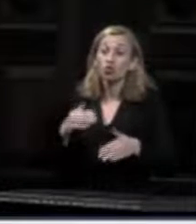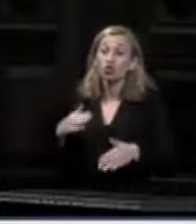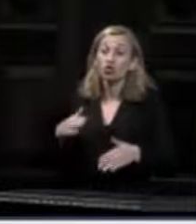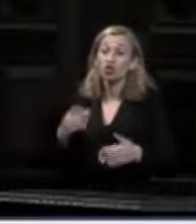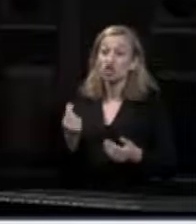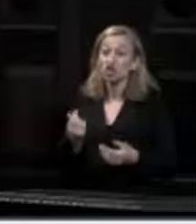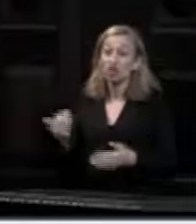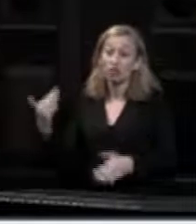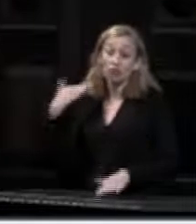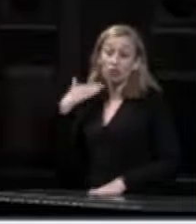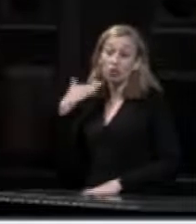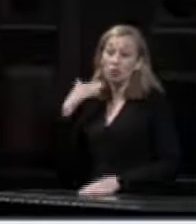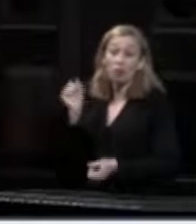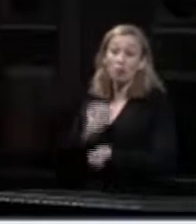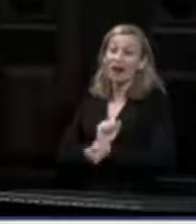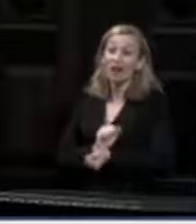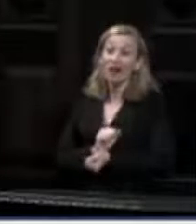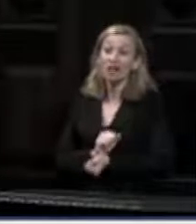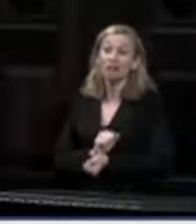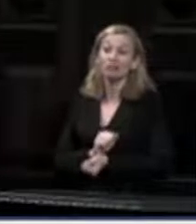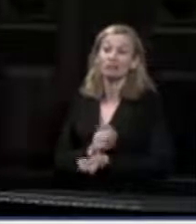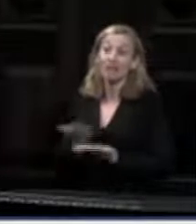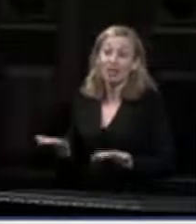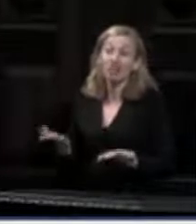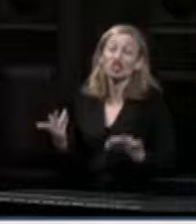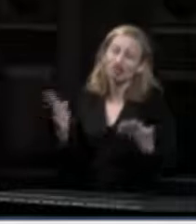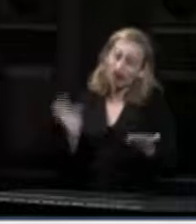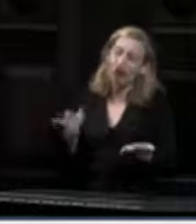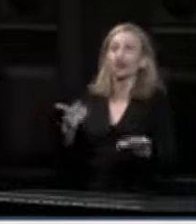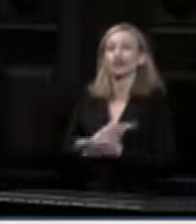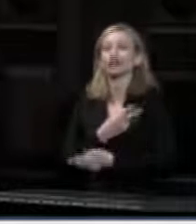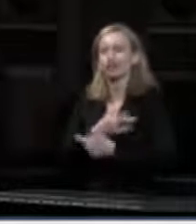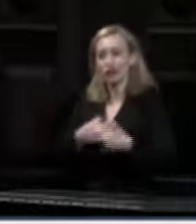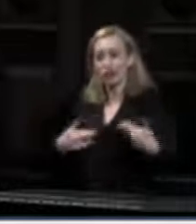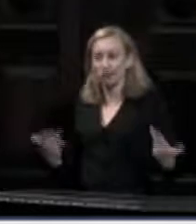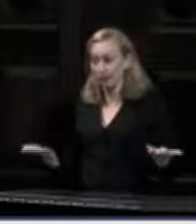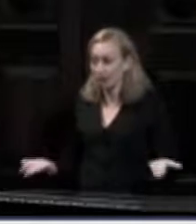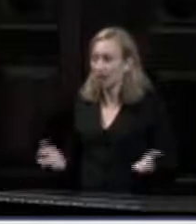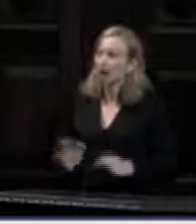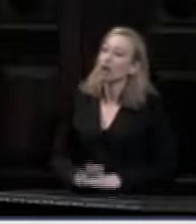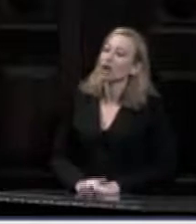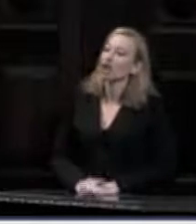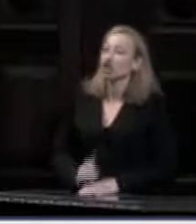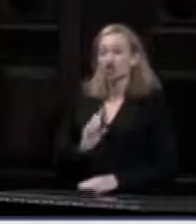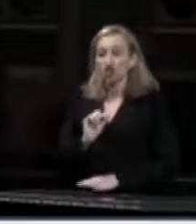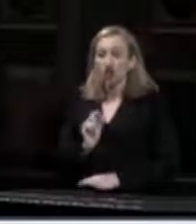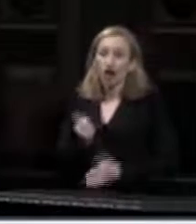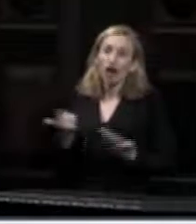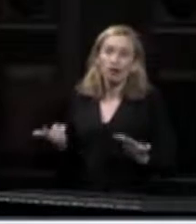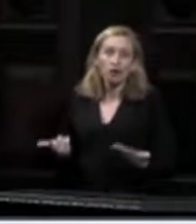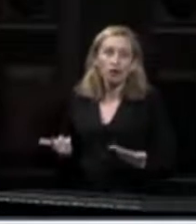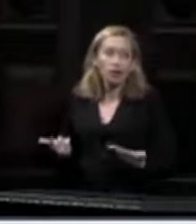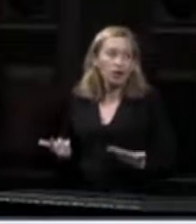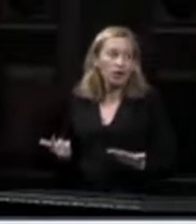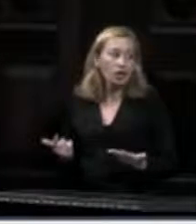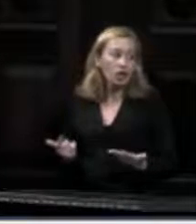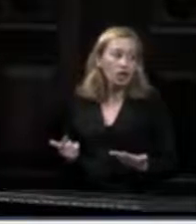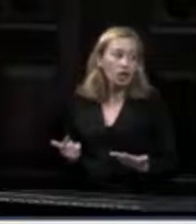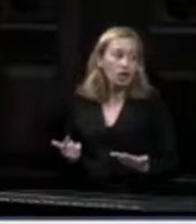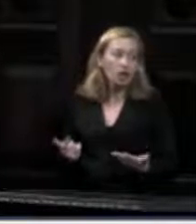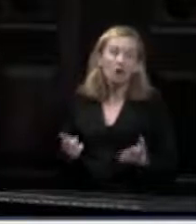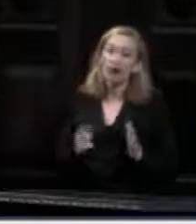que aliás já aconteceu muitas vezes na questão do Estado, né? dinheiros que eram destinados